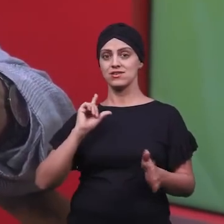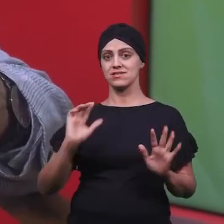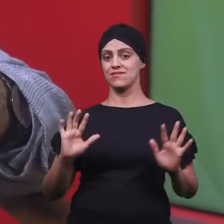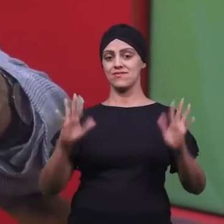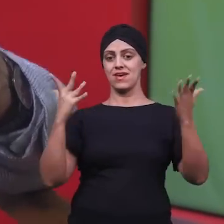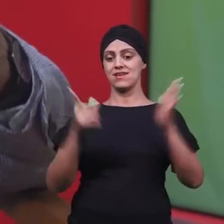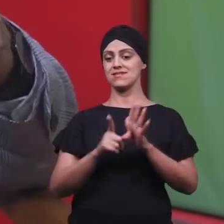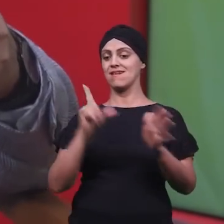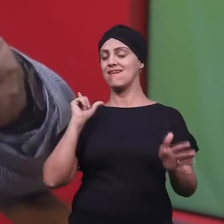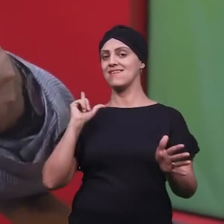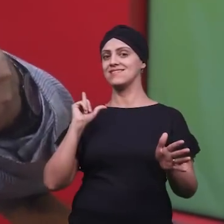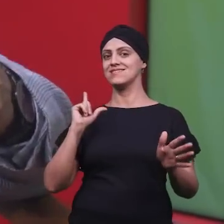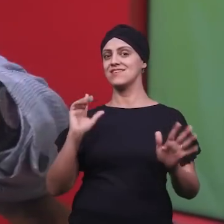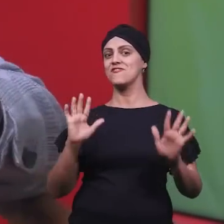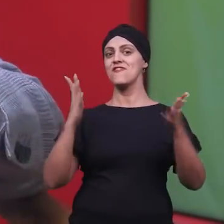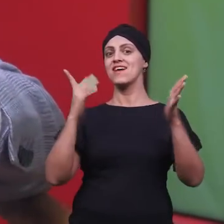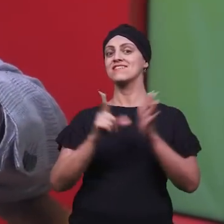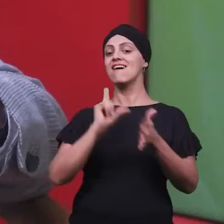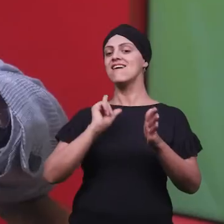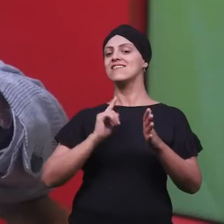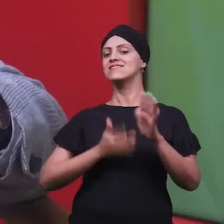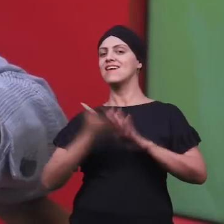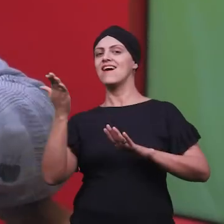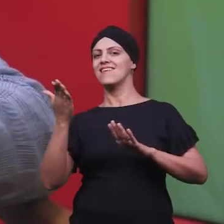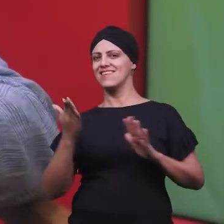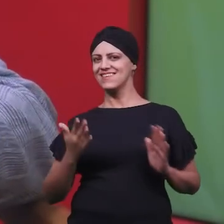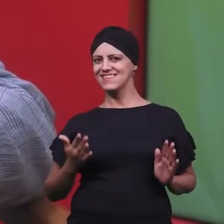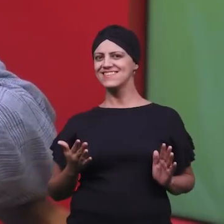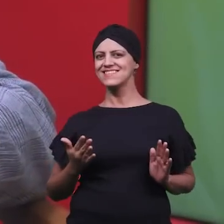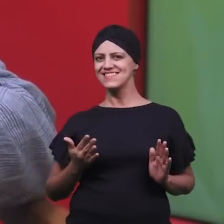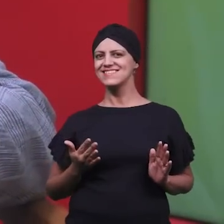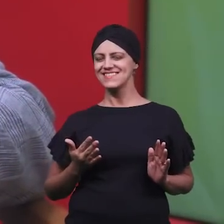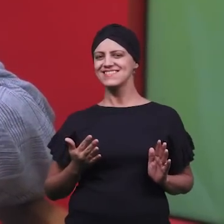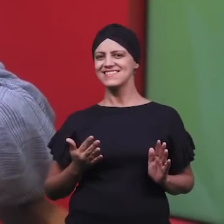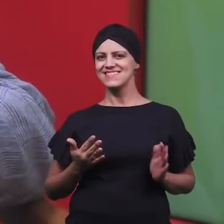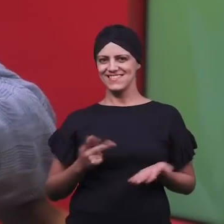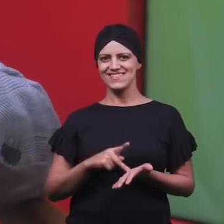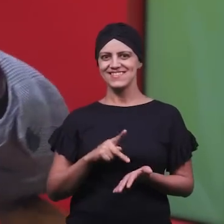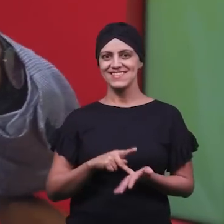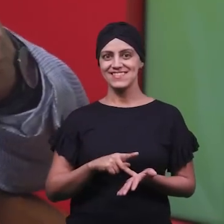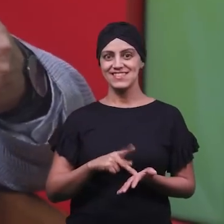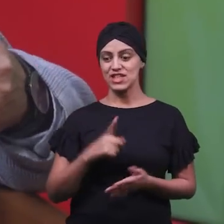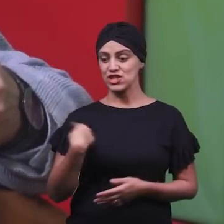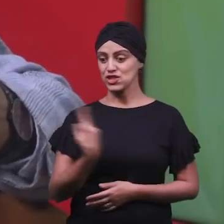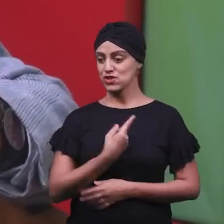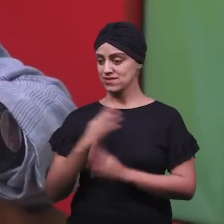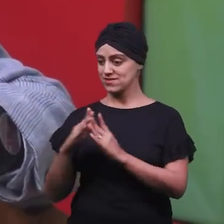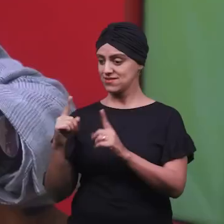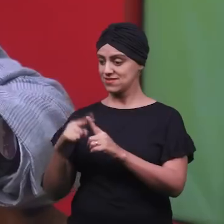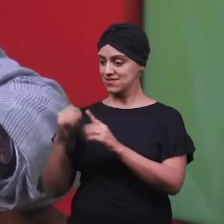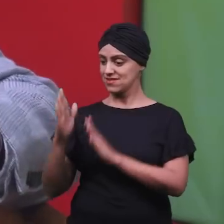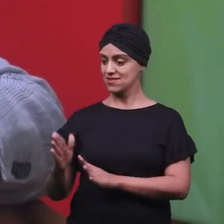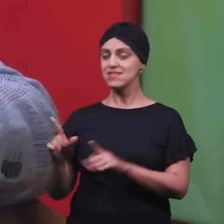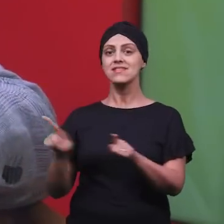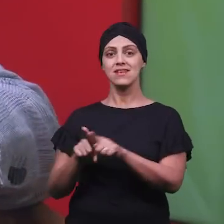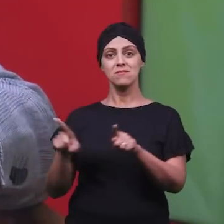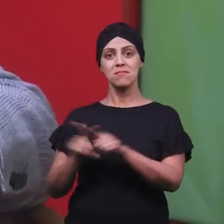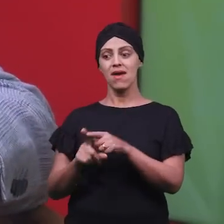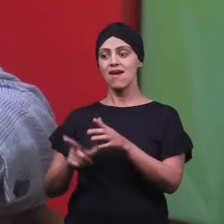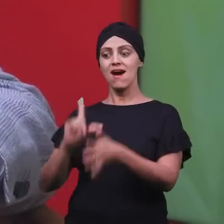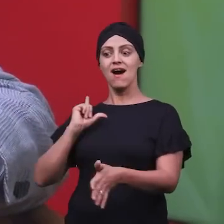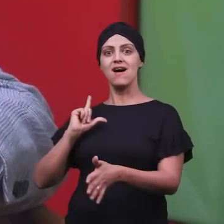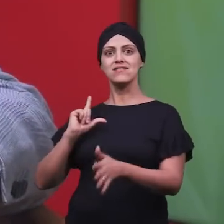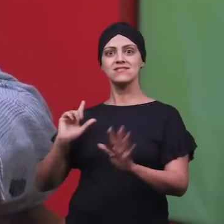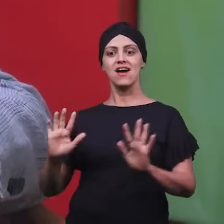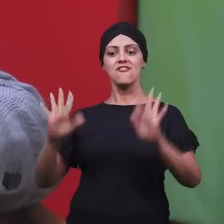antes. Comemoram a festa para sair. Não é? Então a igreja hoje está comemorando a festa da